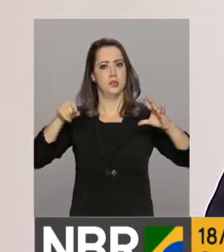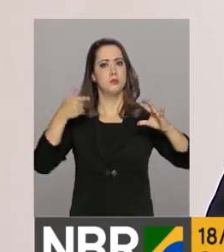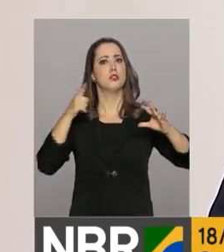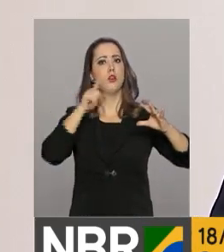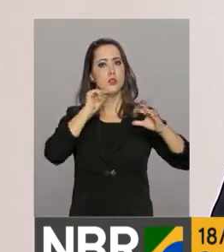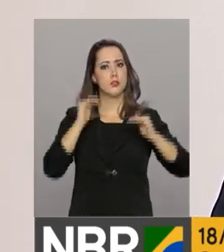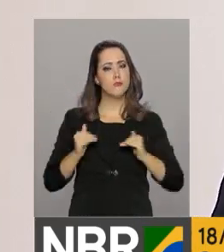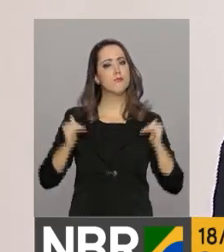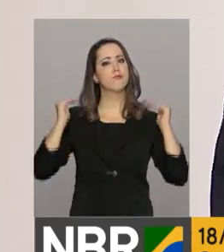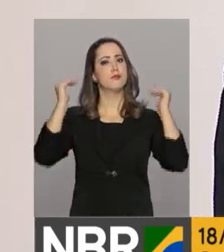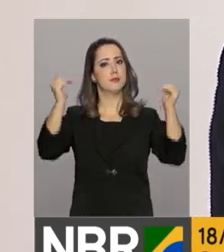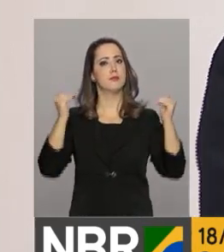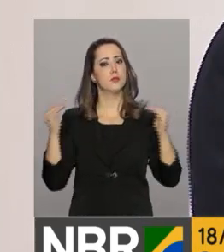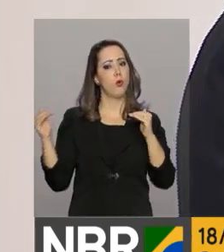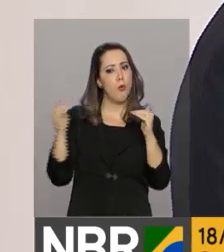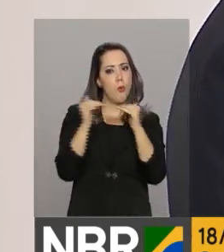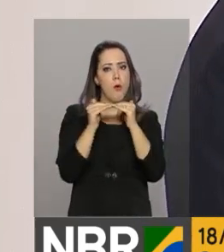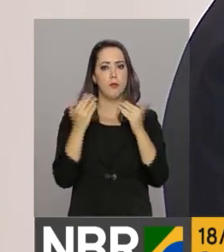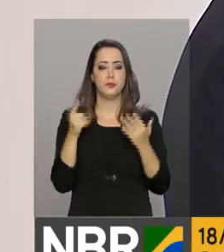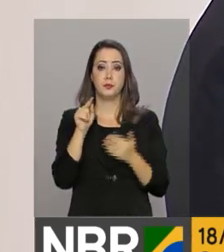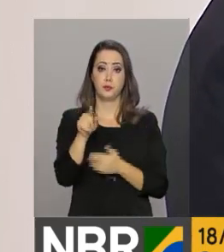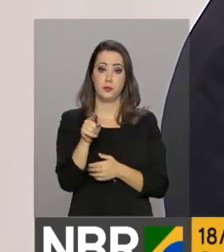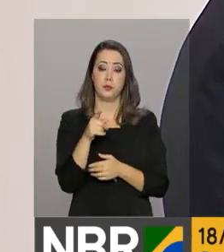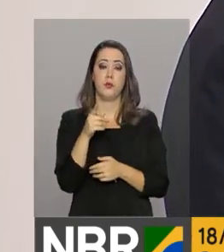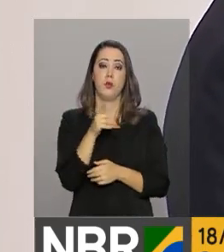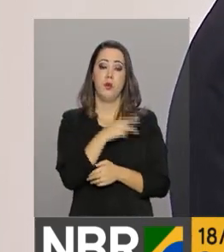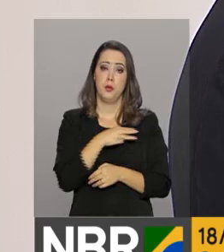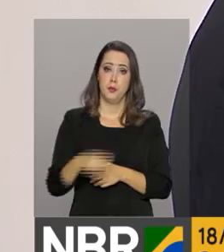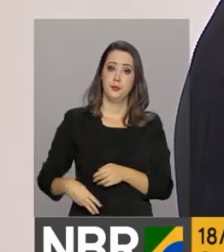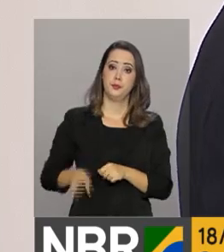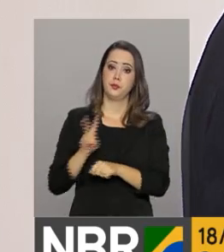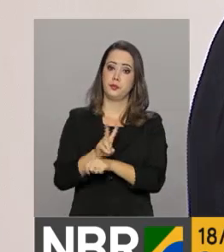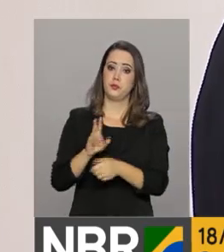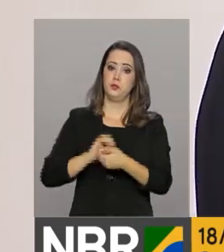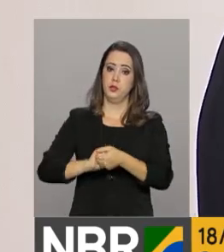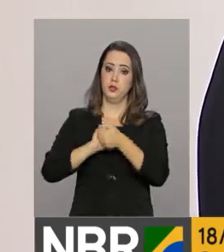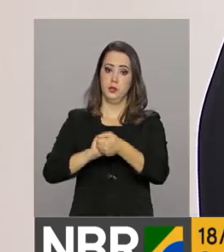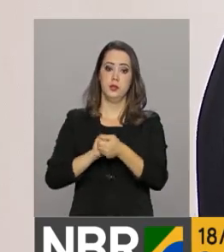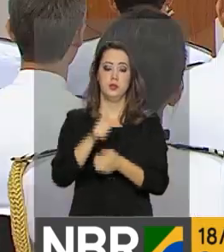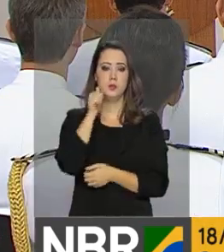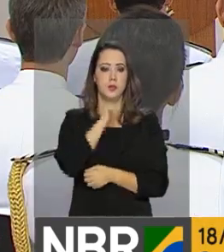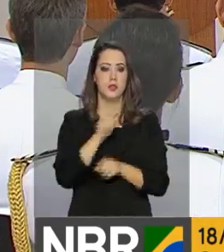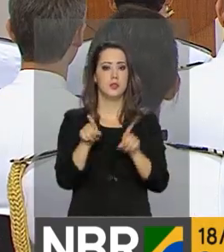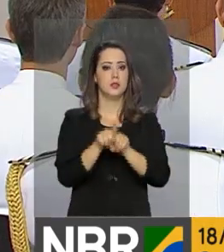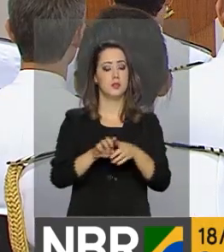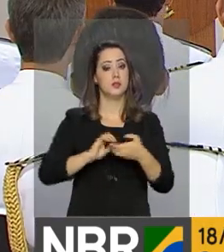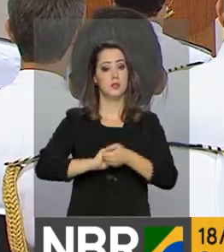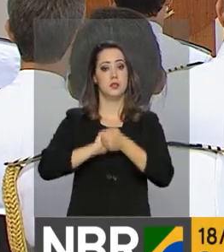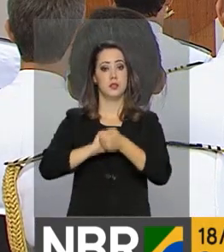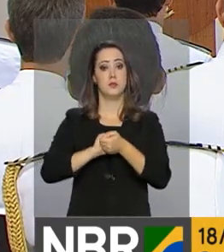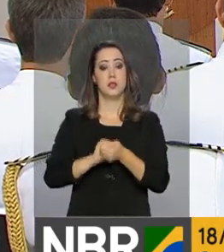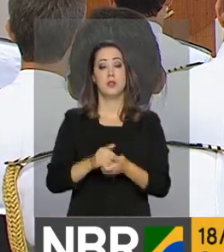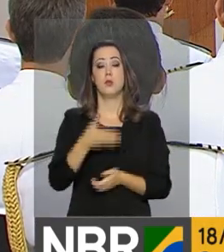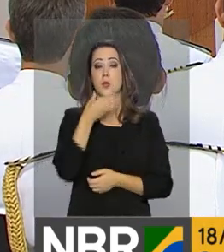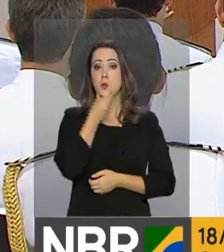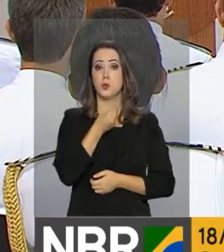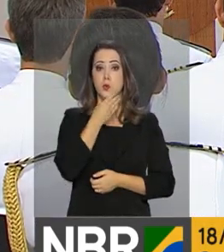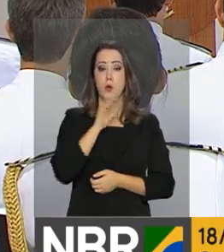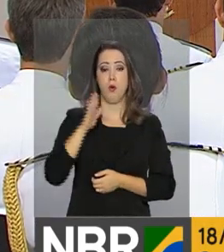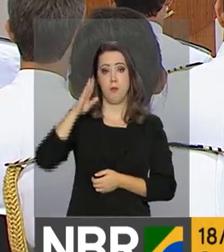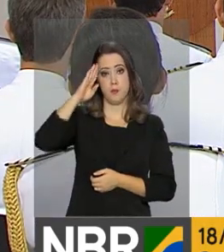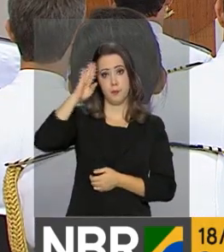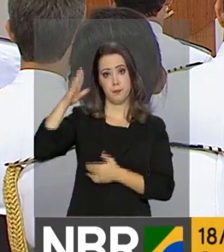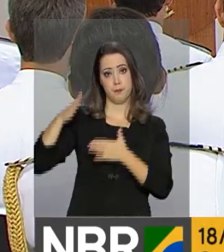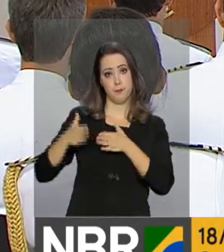seu ápice né eo até tomar cautela de salvar as mulheres mas também saudar o homem não é saudar os homens da marinha modo que nesta